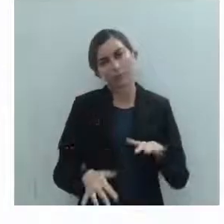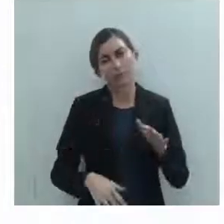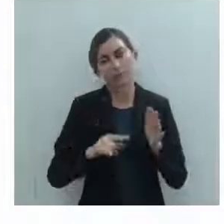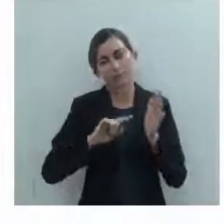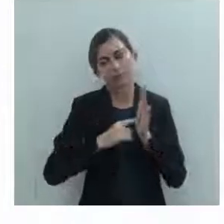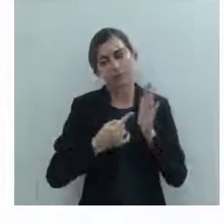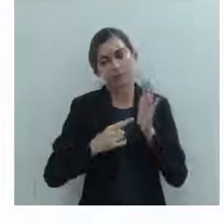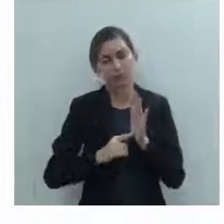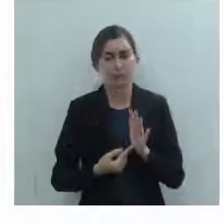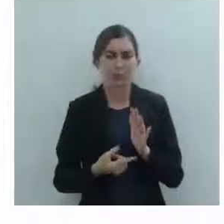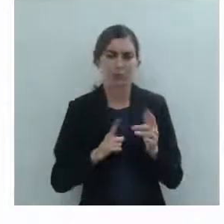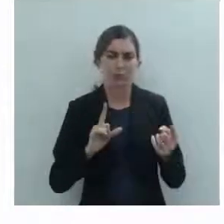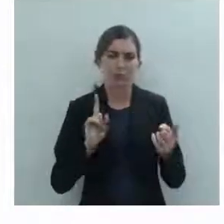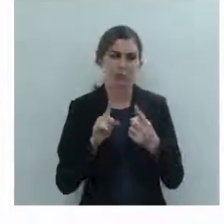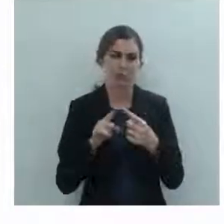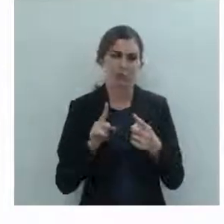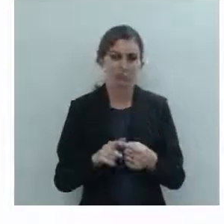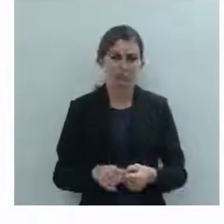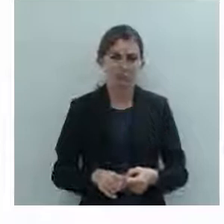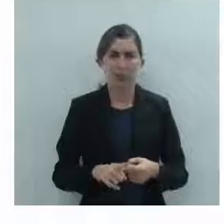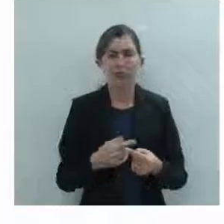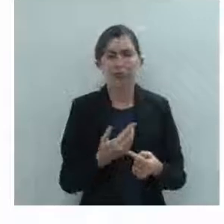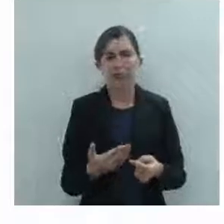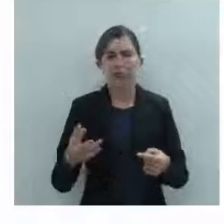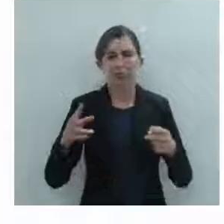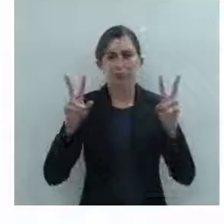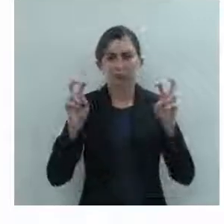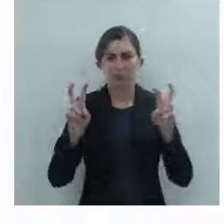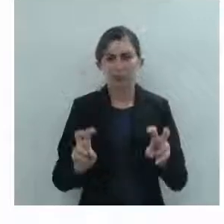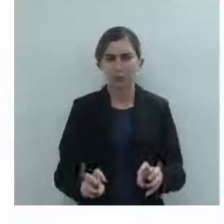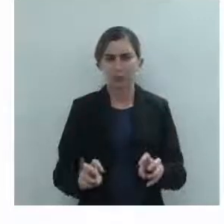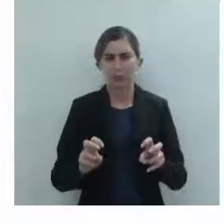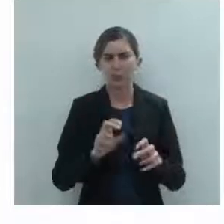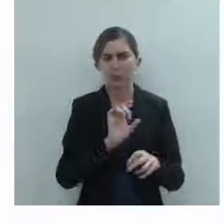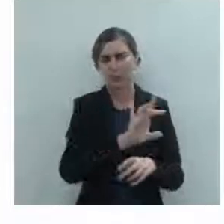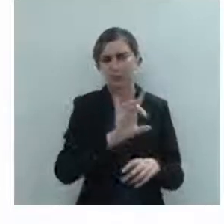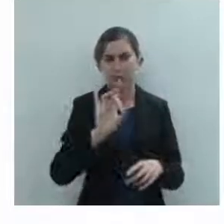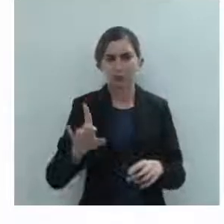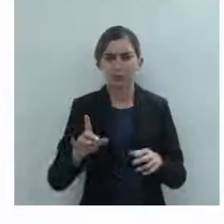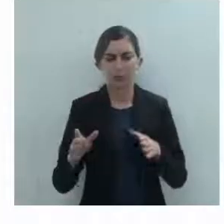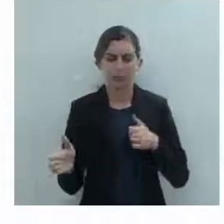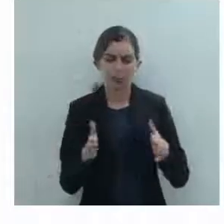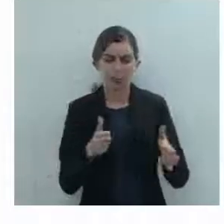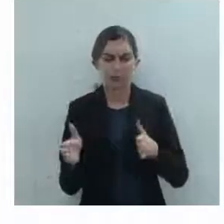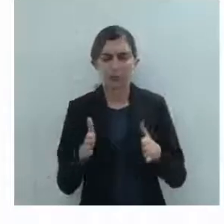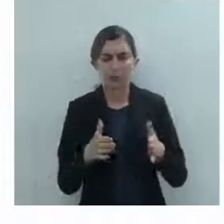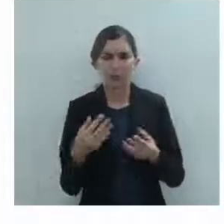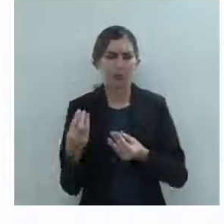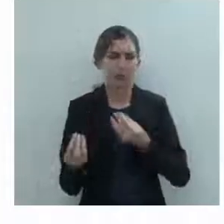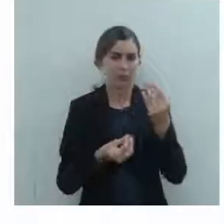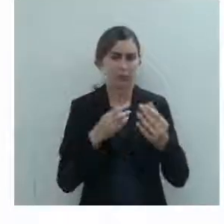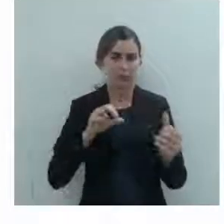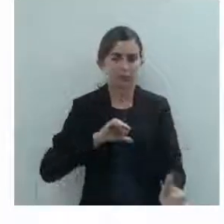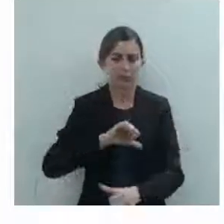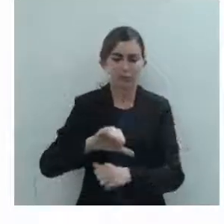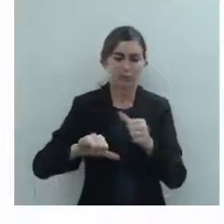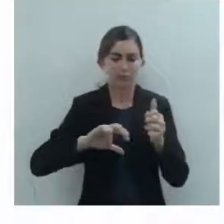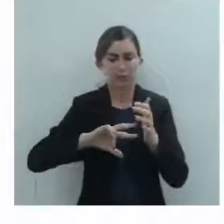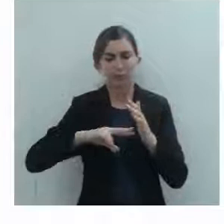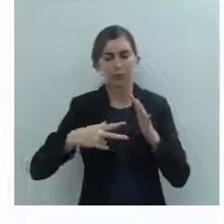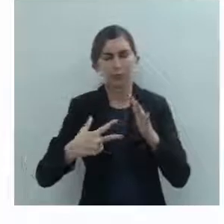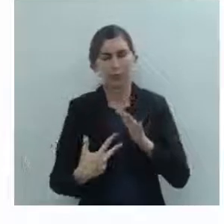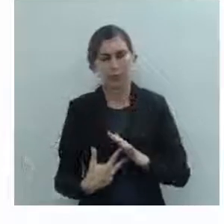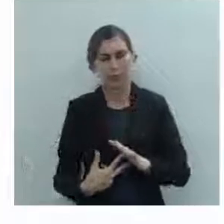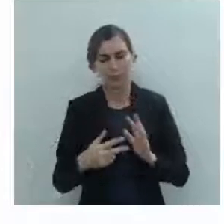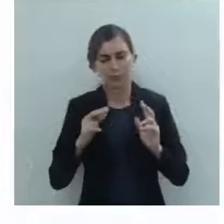esses critérios estão relacionados aos aspectos de cada época como as mudanças significativas